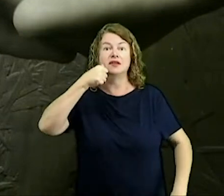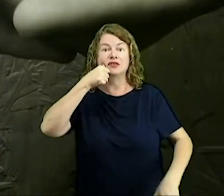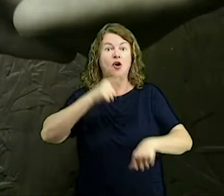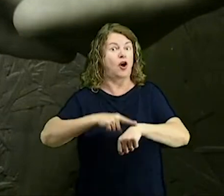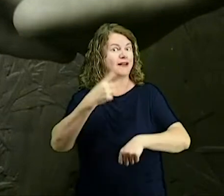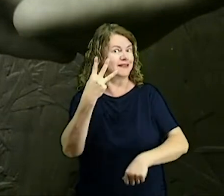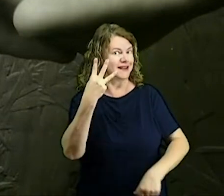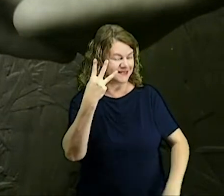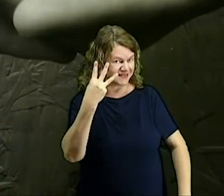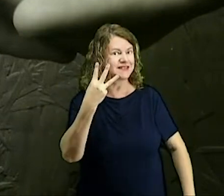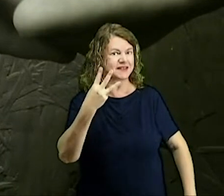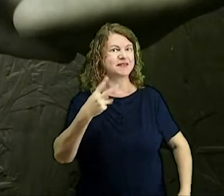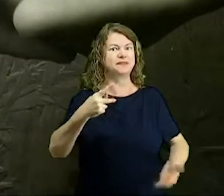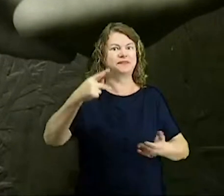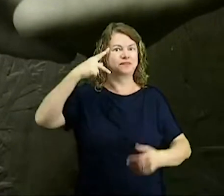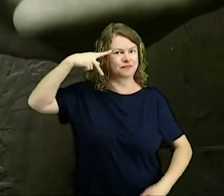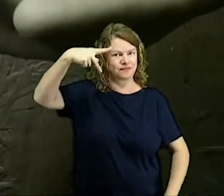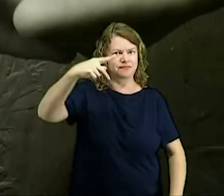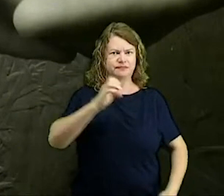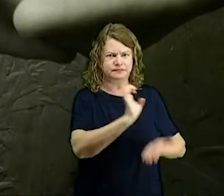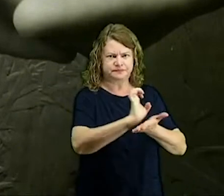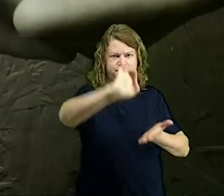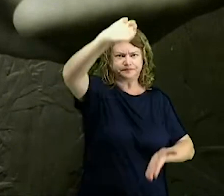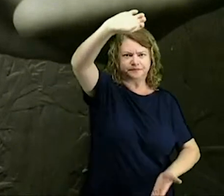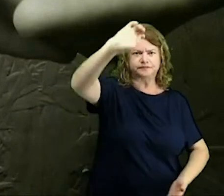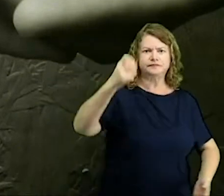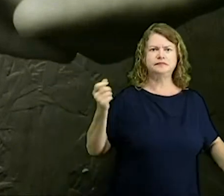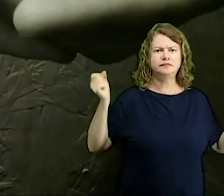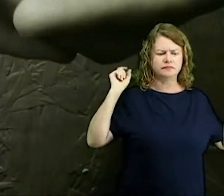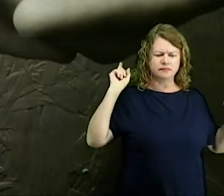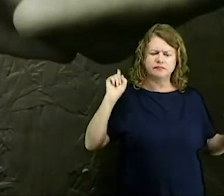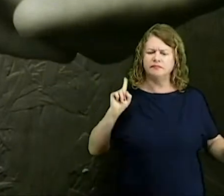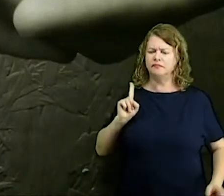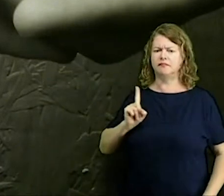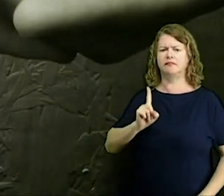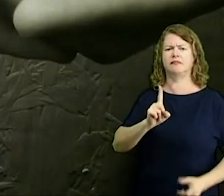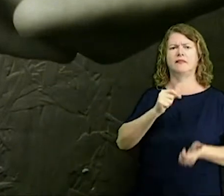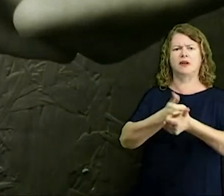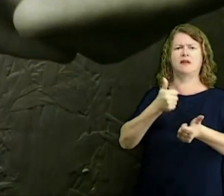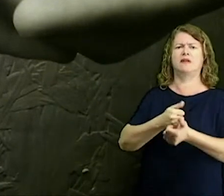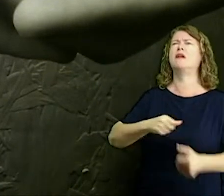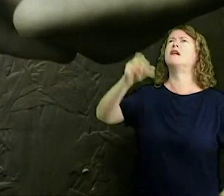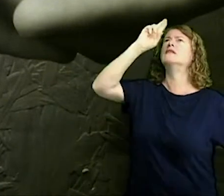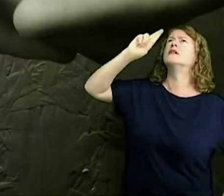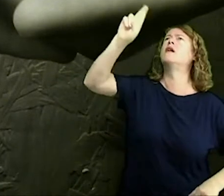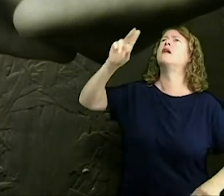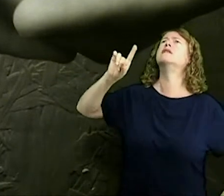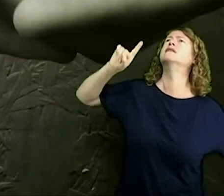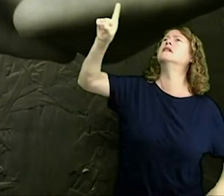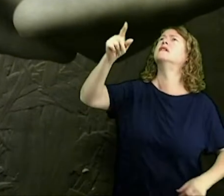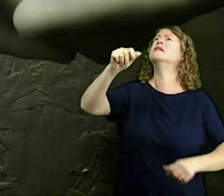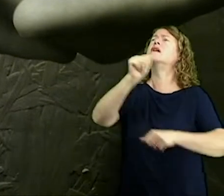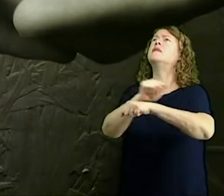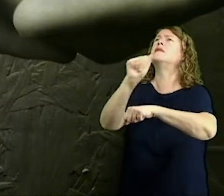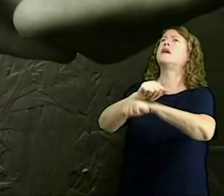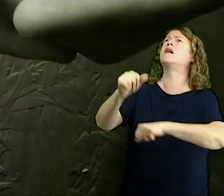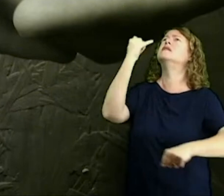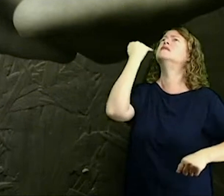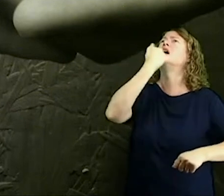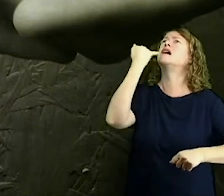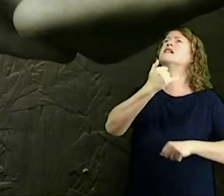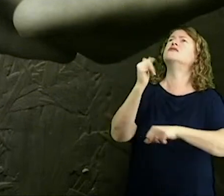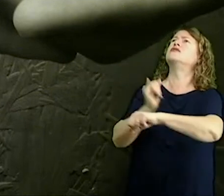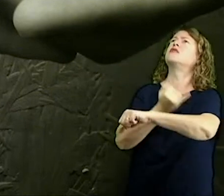profeta Elias se aproximou e disse: ó Senhor, Deus de Abraão, de Isaac e de Israel, manifeste-se